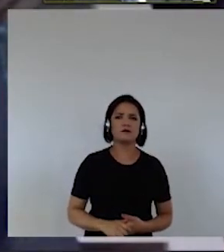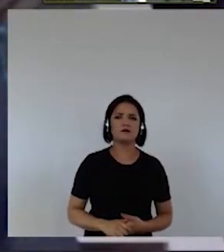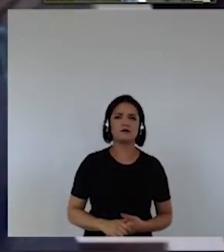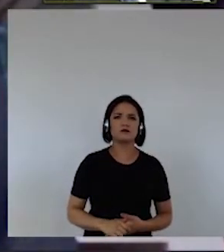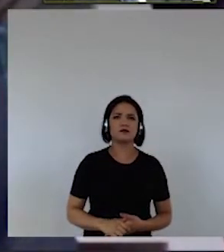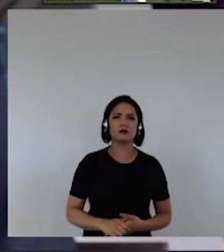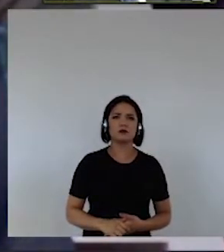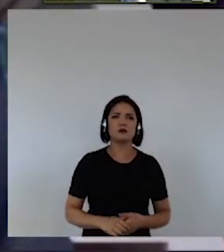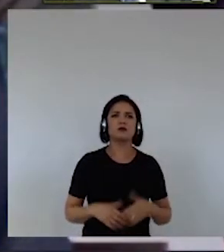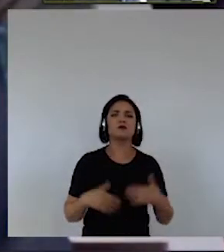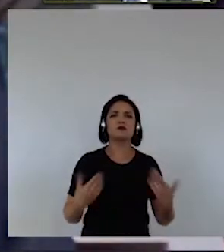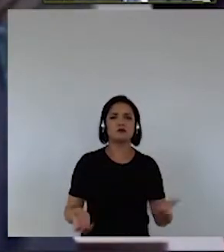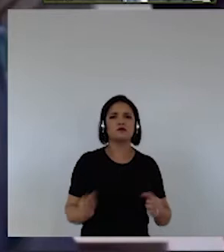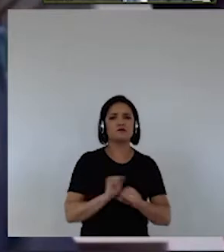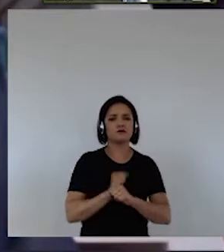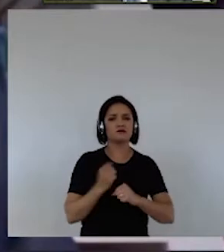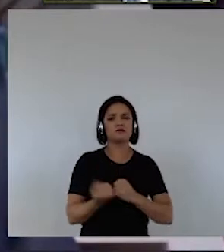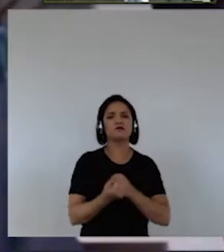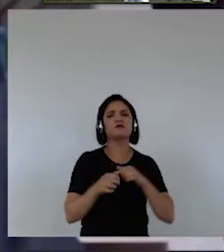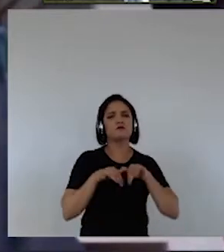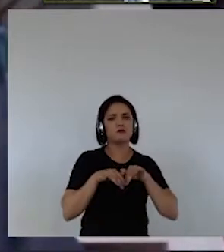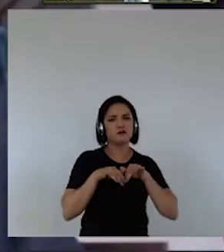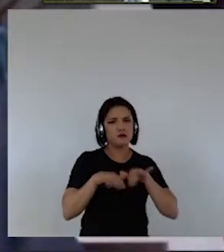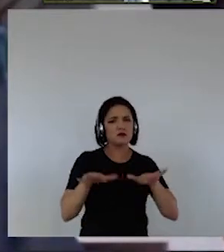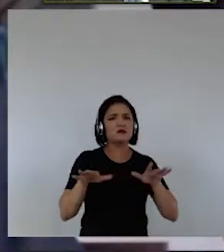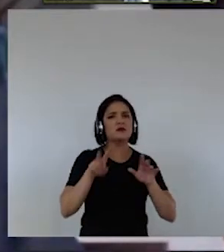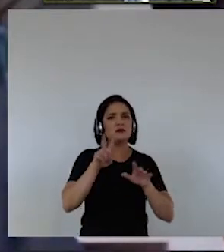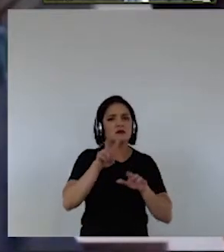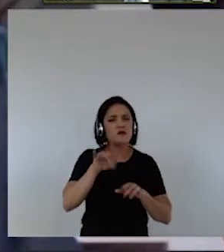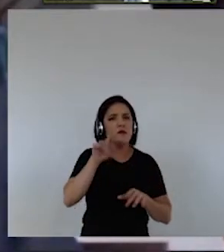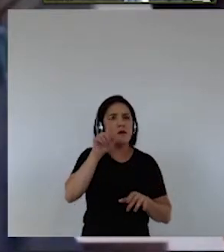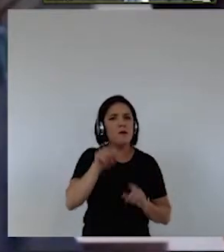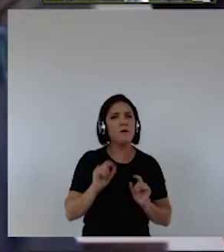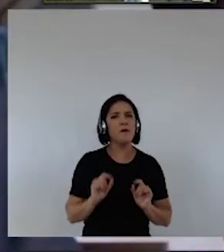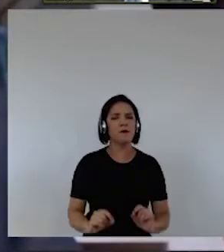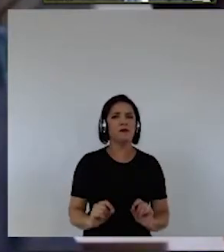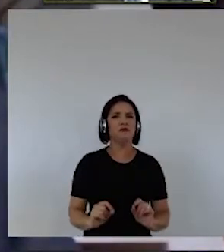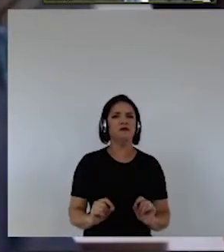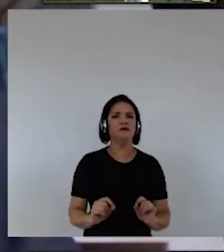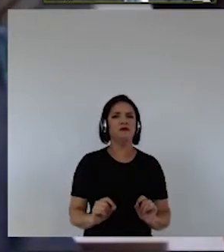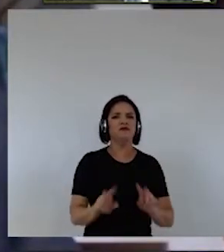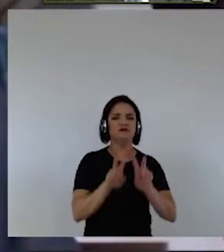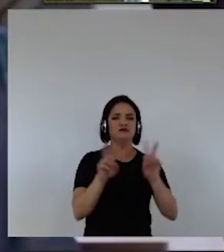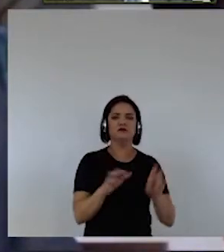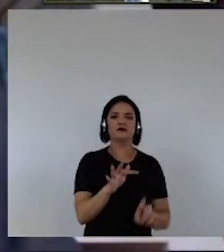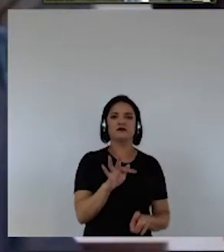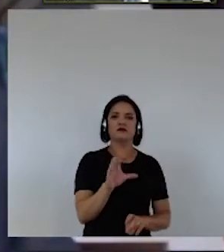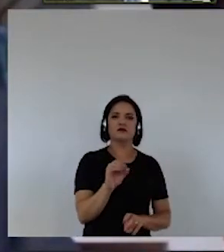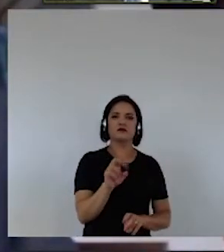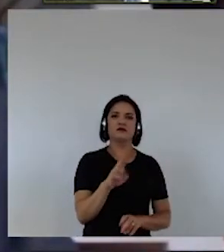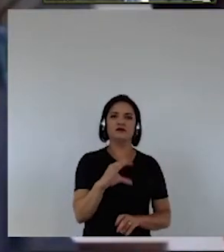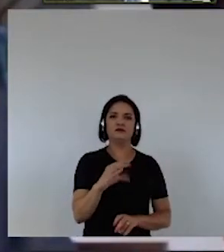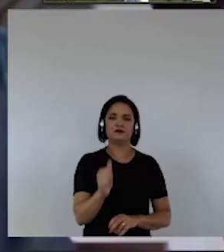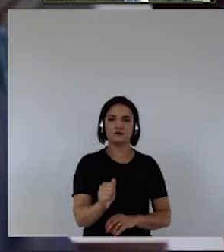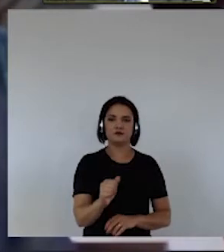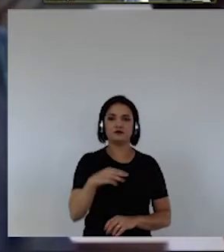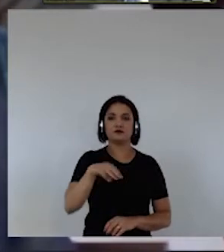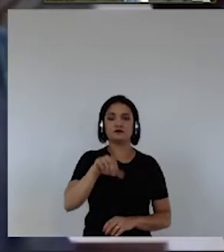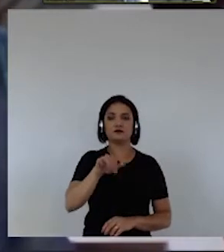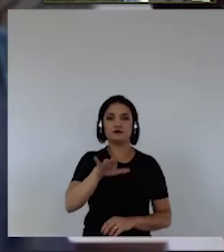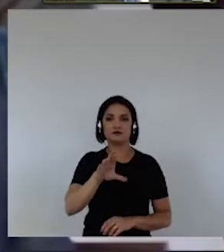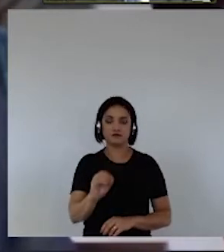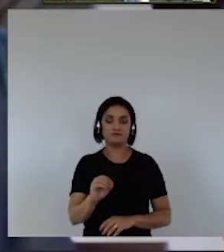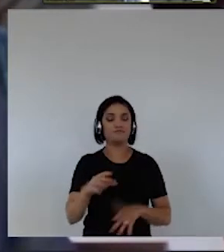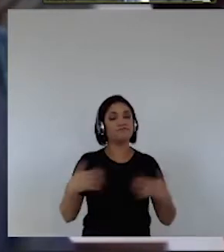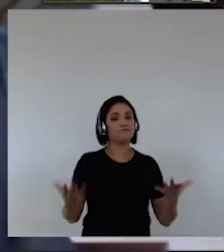provavelmente essa pandemia vai ser considerada como um fato de força maior. Agora, a questão são as